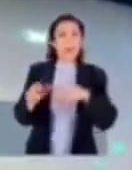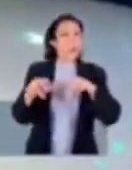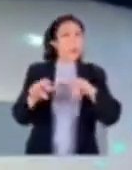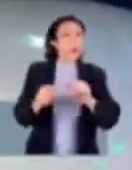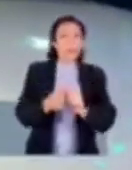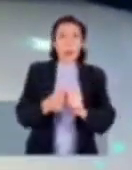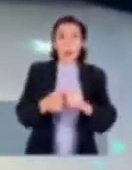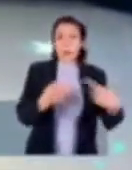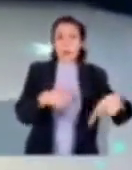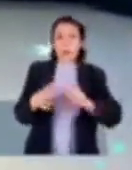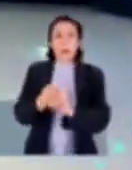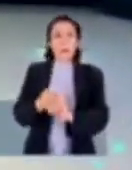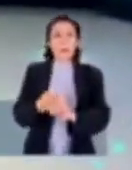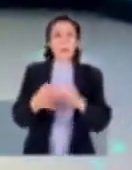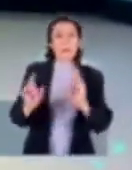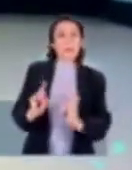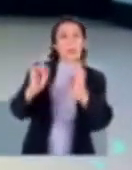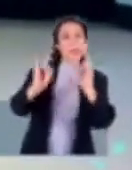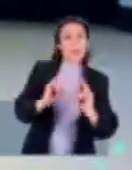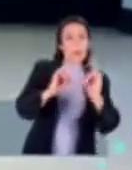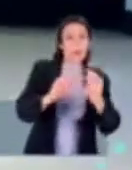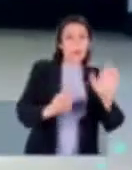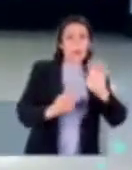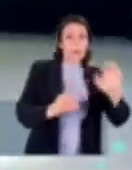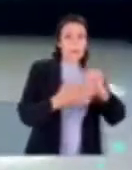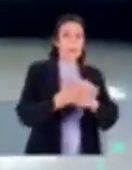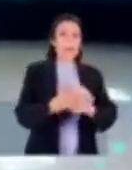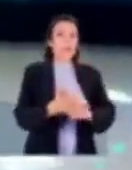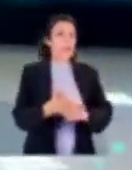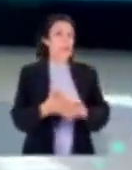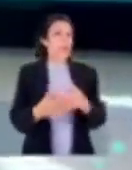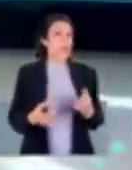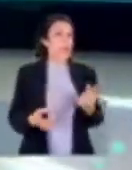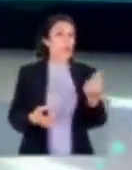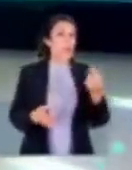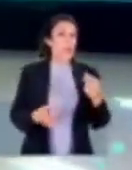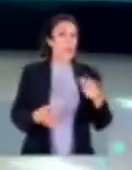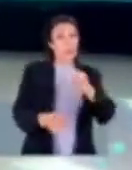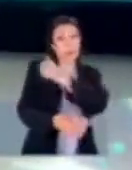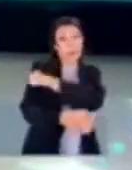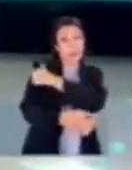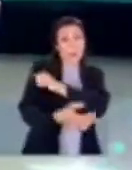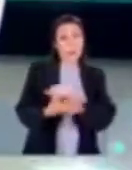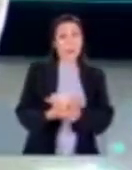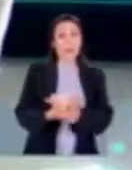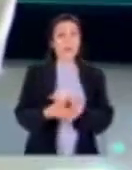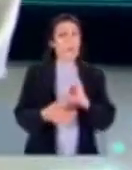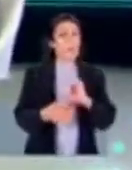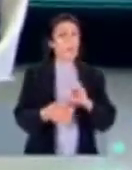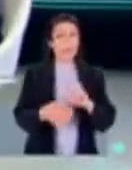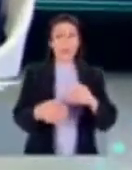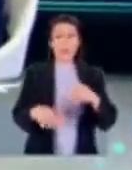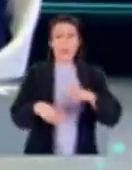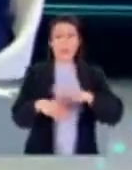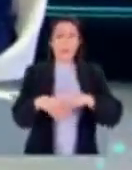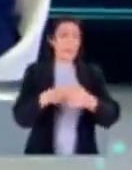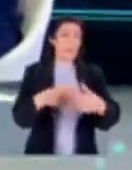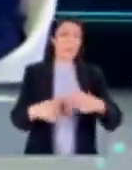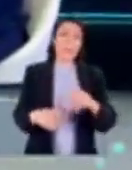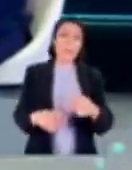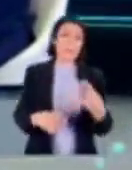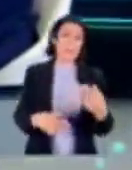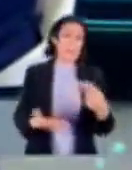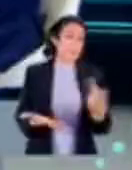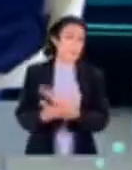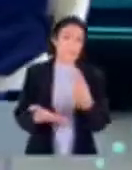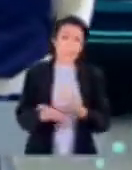nos apartamentos sabe da Esquerda Caviar do Rio de Janeiro que presta um de serviço mortal ao Rio e ao Brasil percebe e